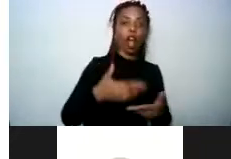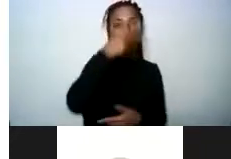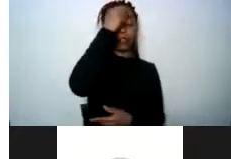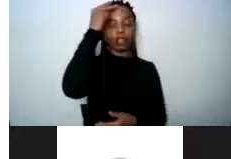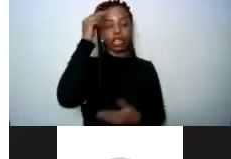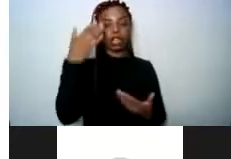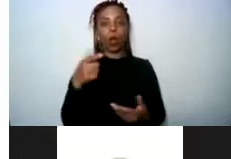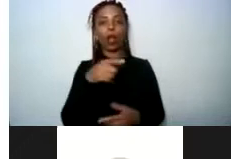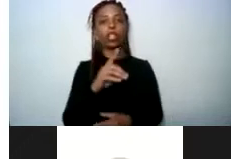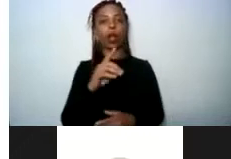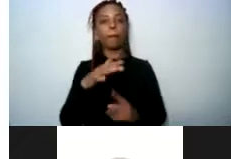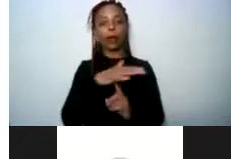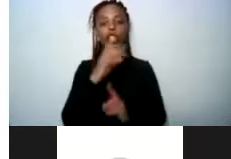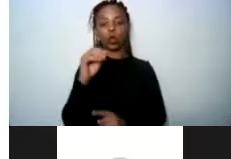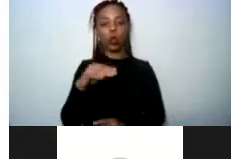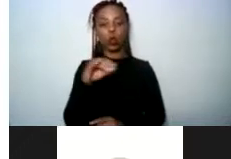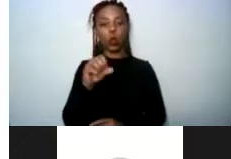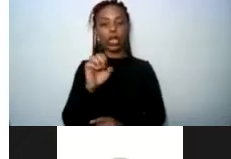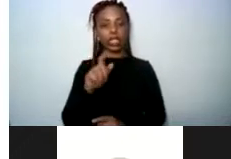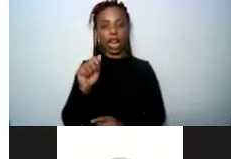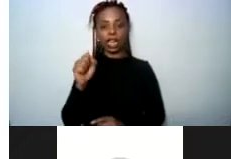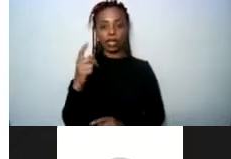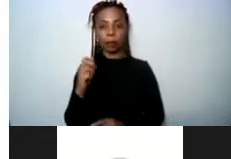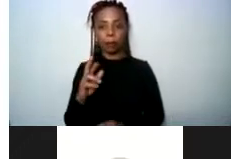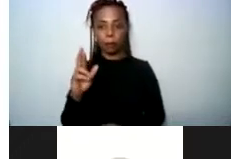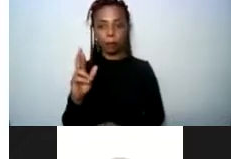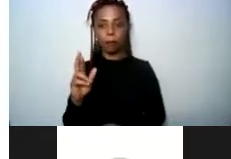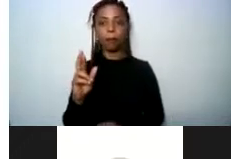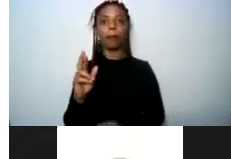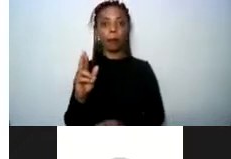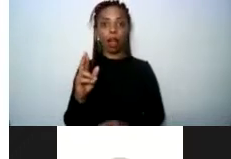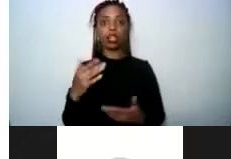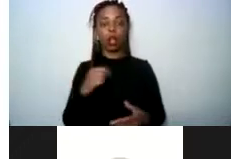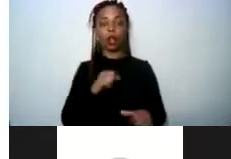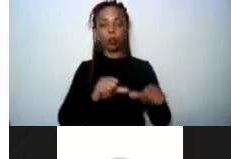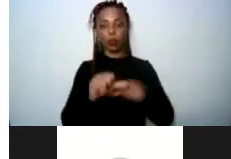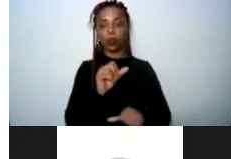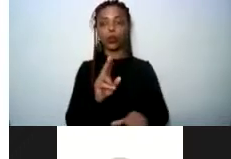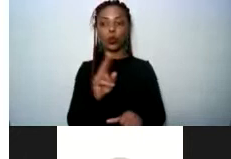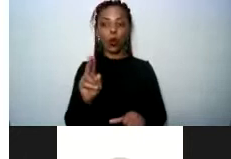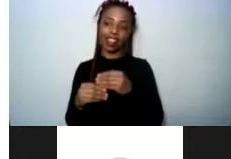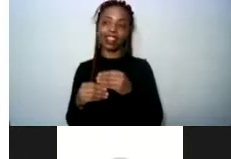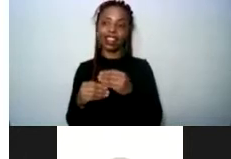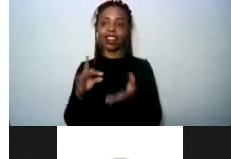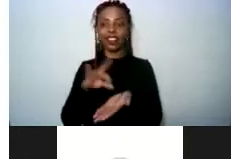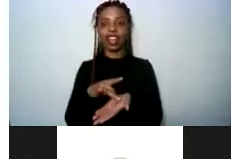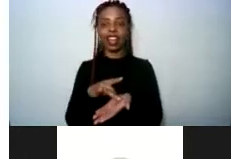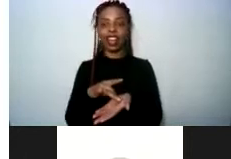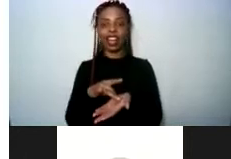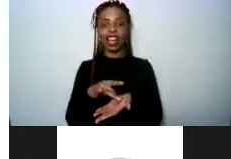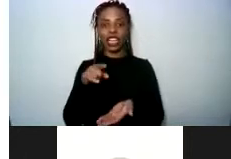José Gaspar ou seja eles até alteram o nome e complementam vamos dizer assim de certa forma esse